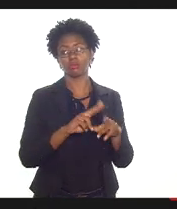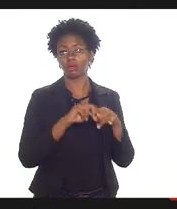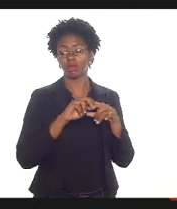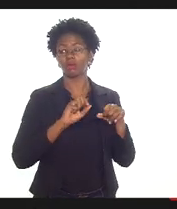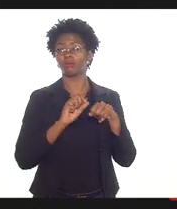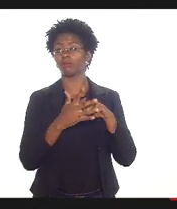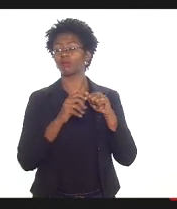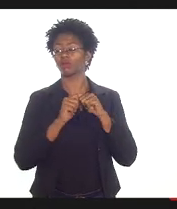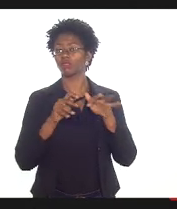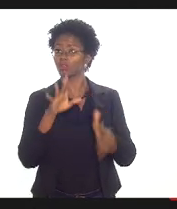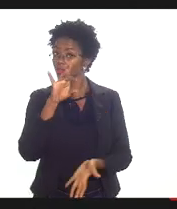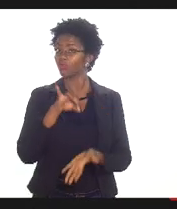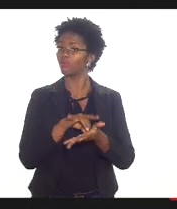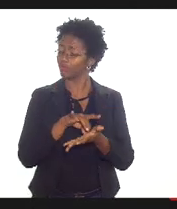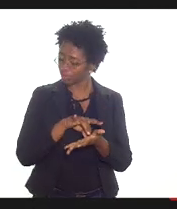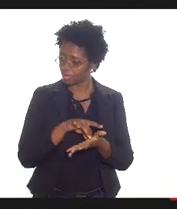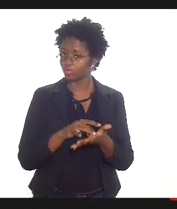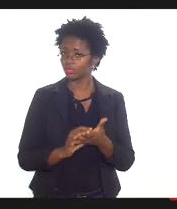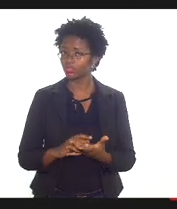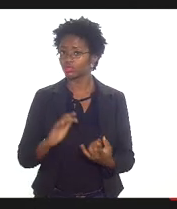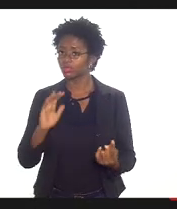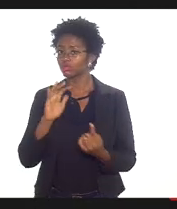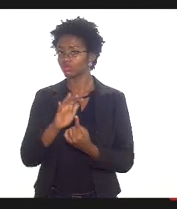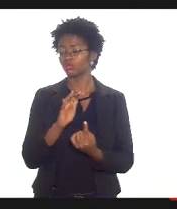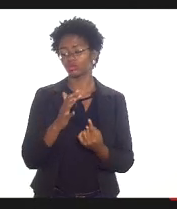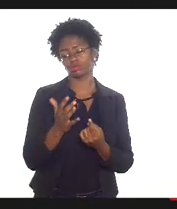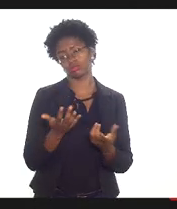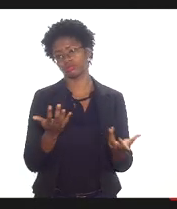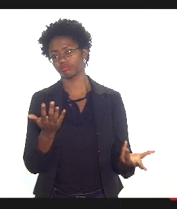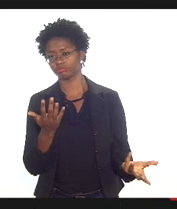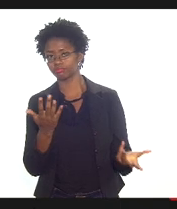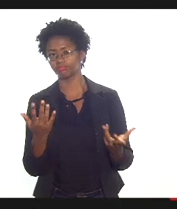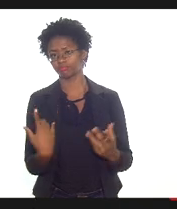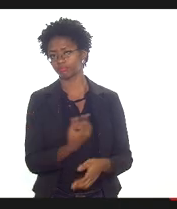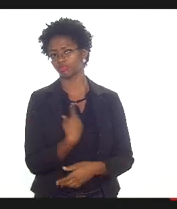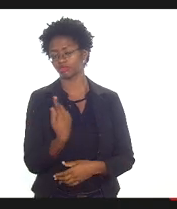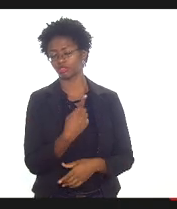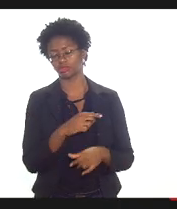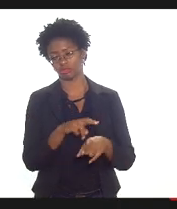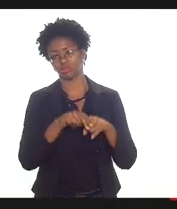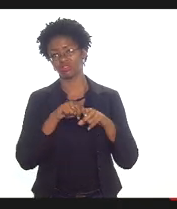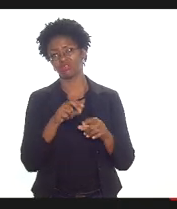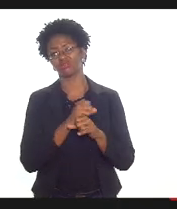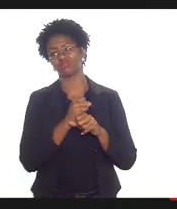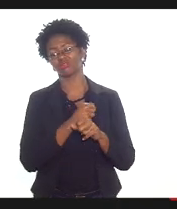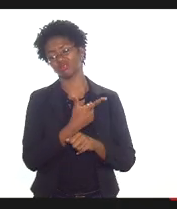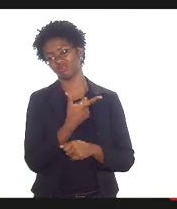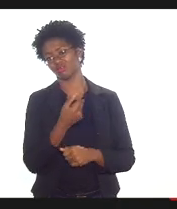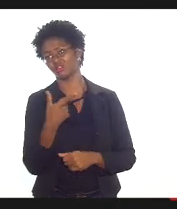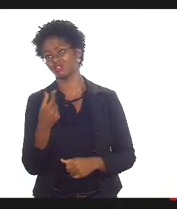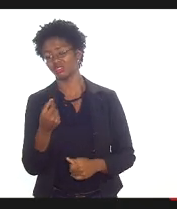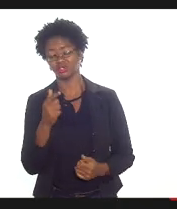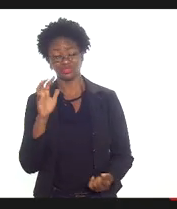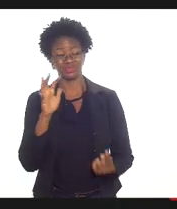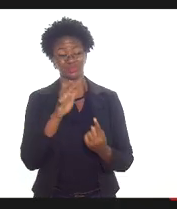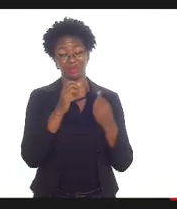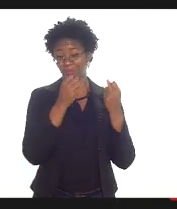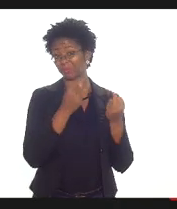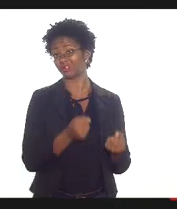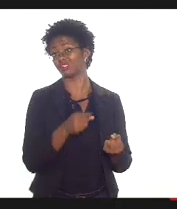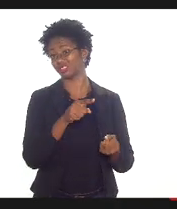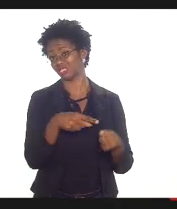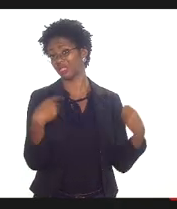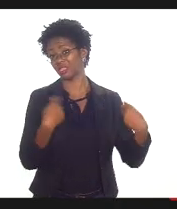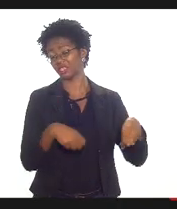fato, ela gera uma inflexão nossa, porque causou, no ano de 2020, um significativo impacto na demanda por